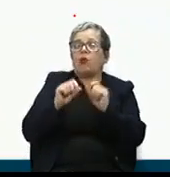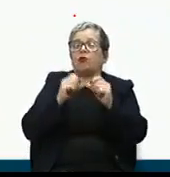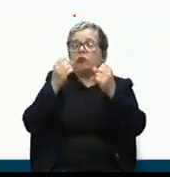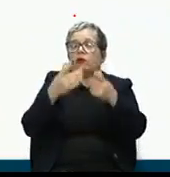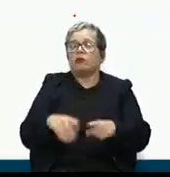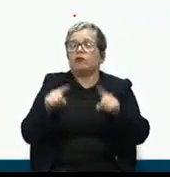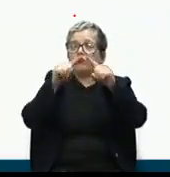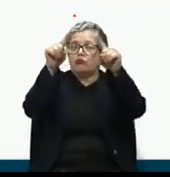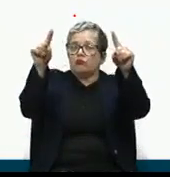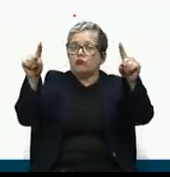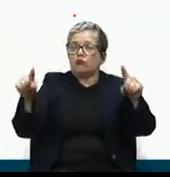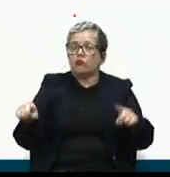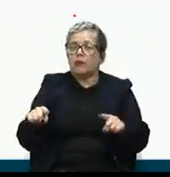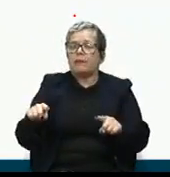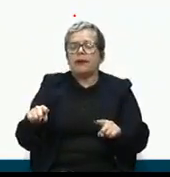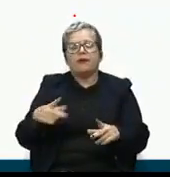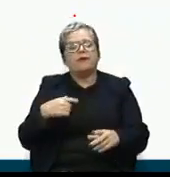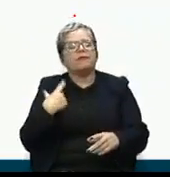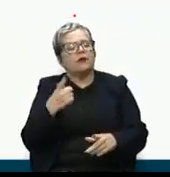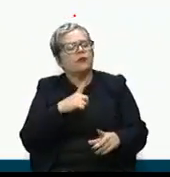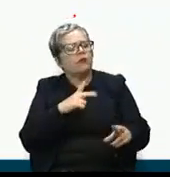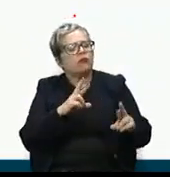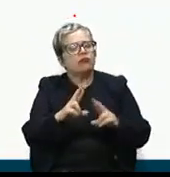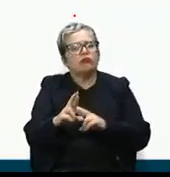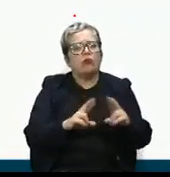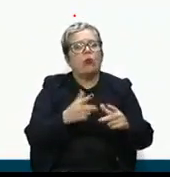de matrizes para nós relacionarmos com a